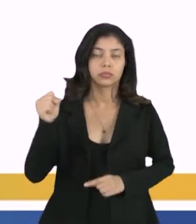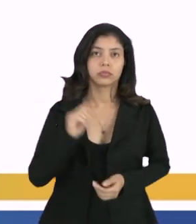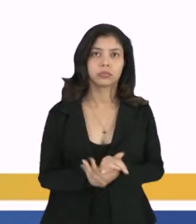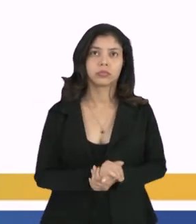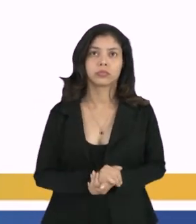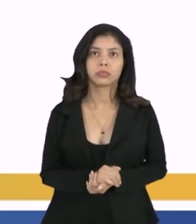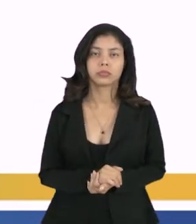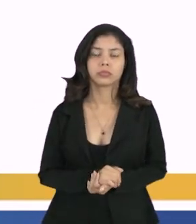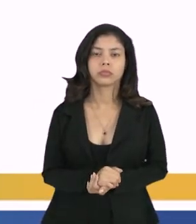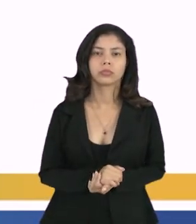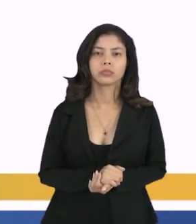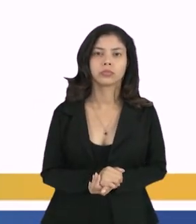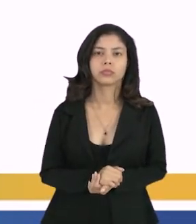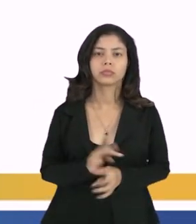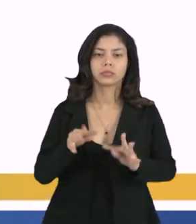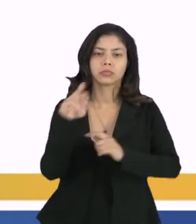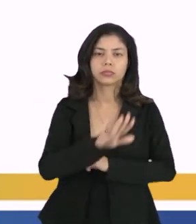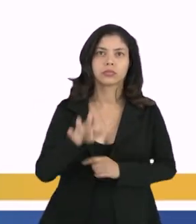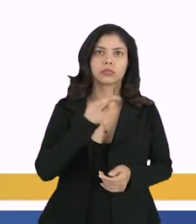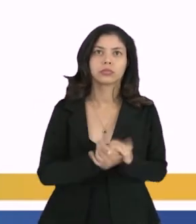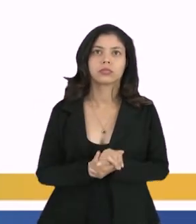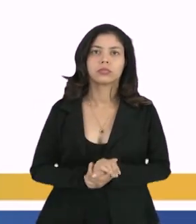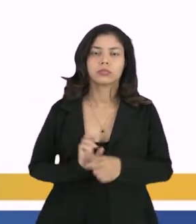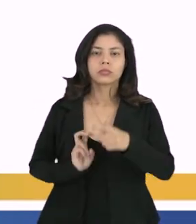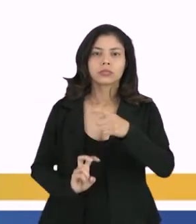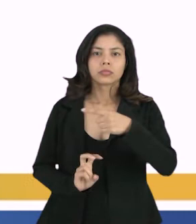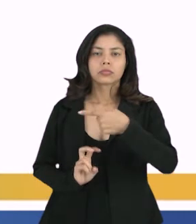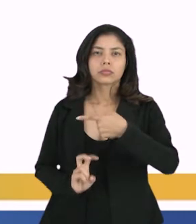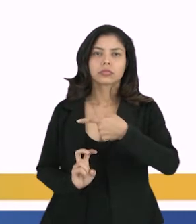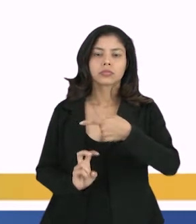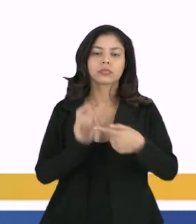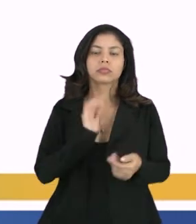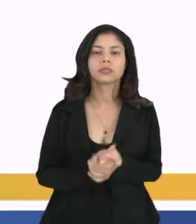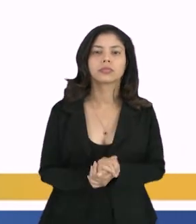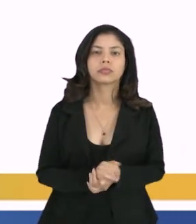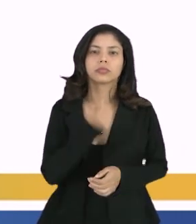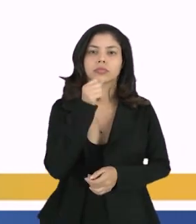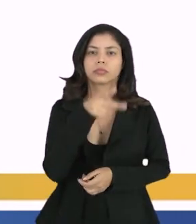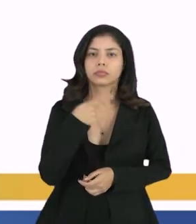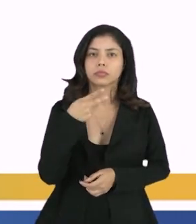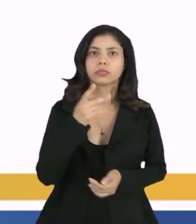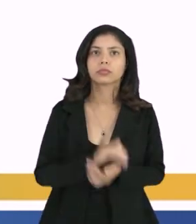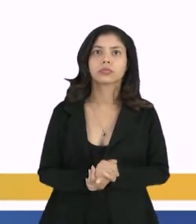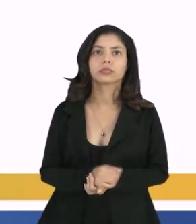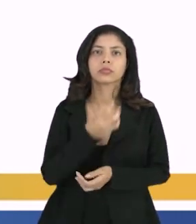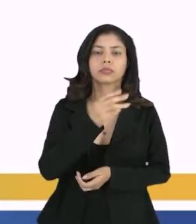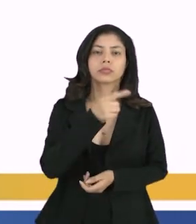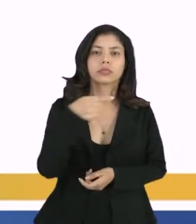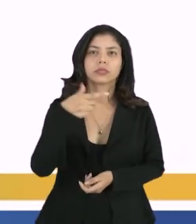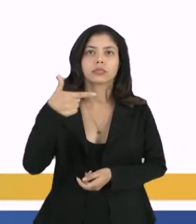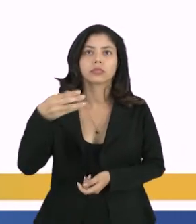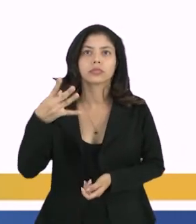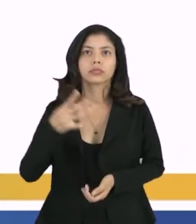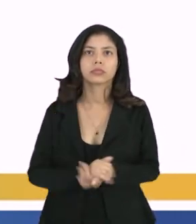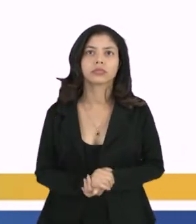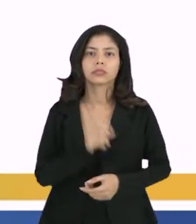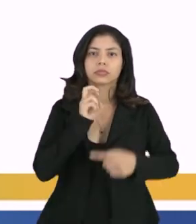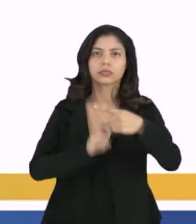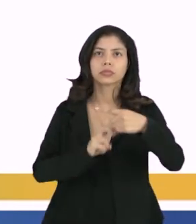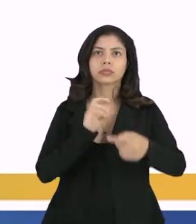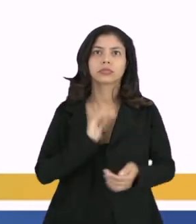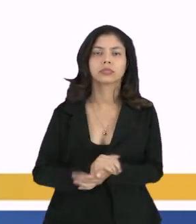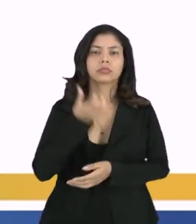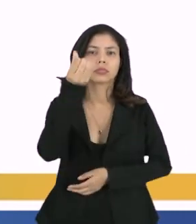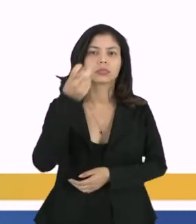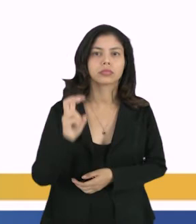que é o x0 dado, tudo sobre o valor de b, que é 5. Então, fazendo as continhas aí, fica 30 menos 24 sobre